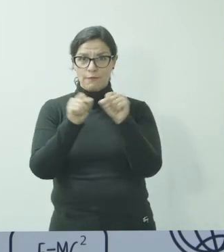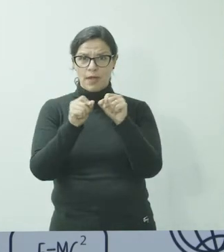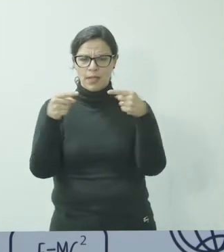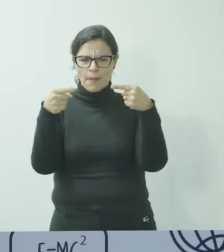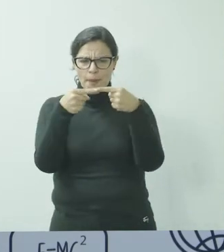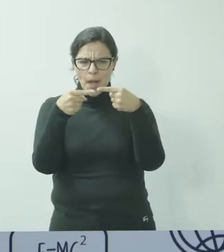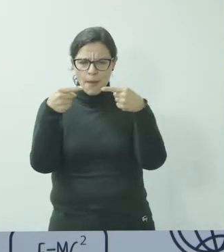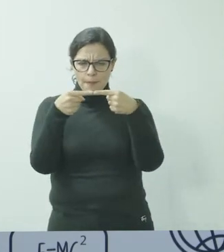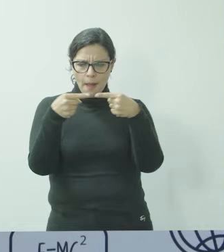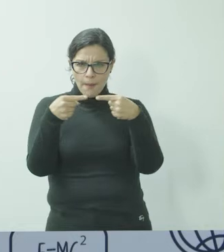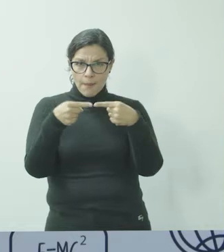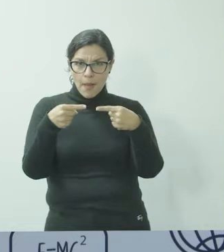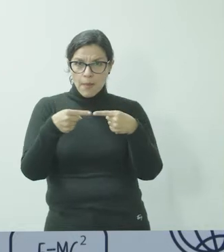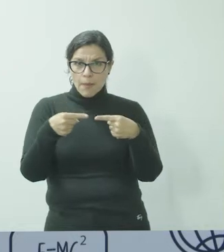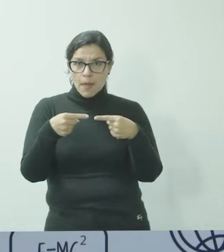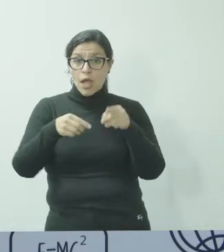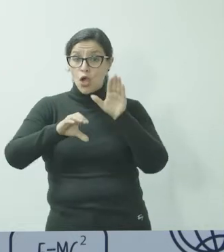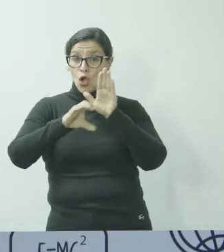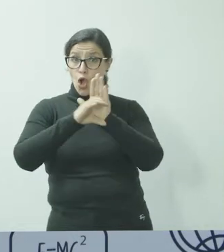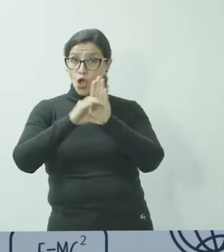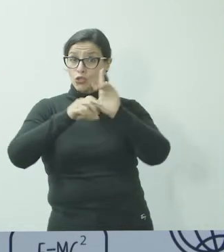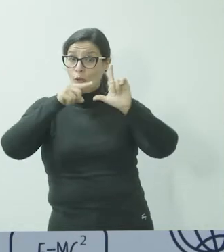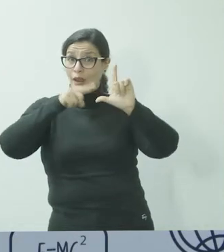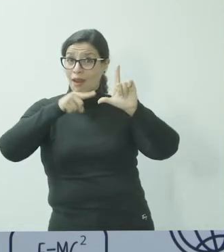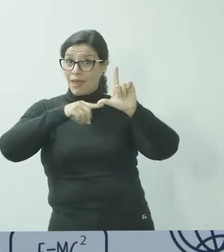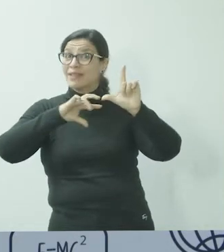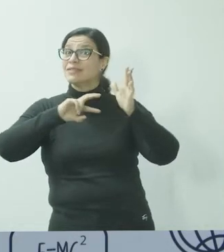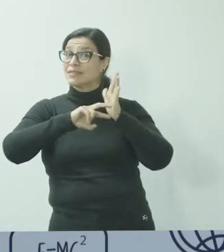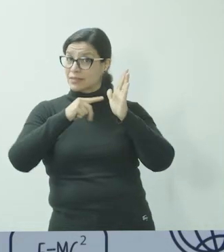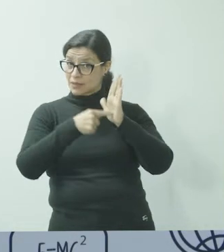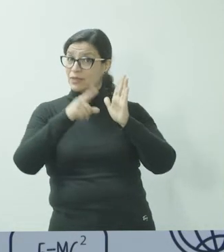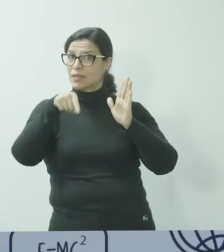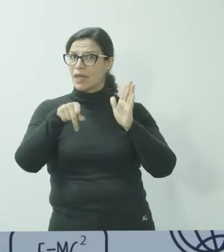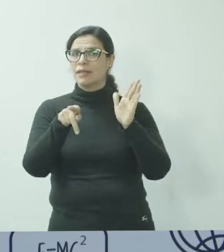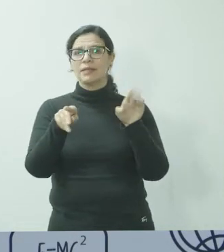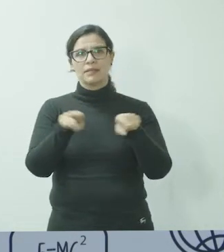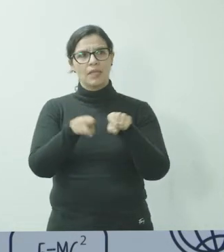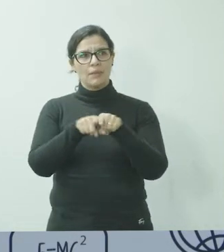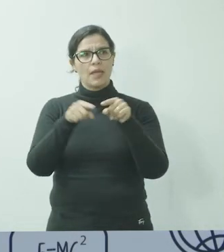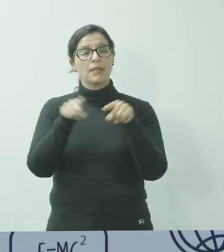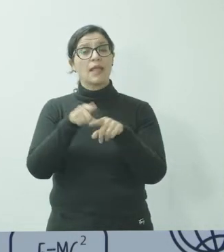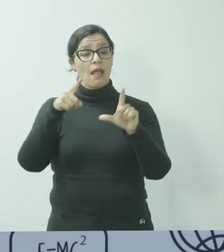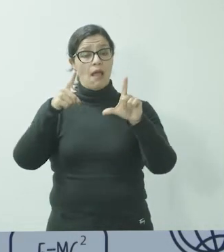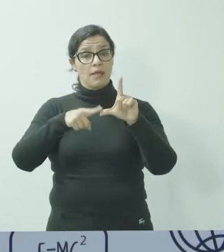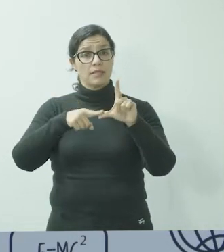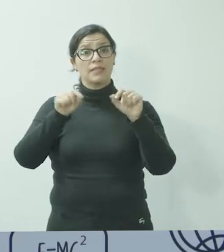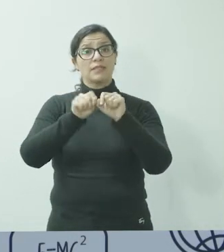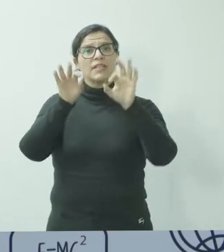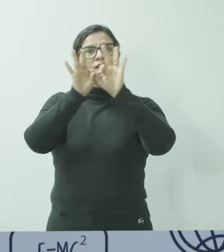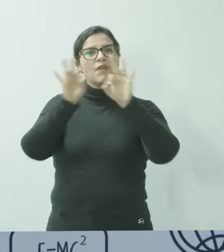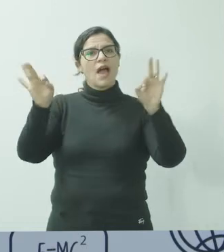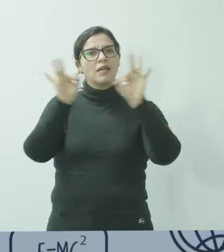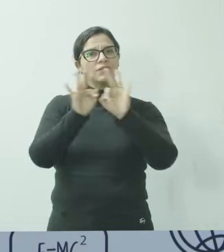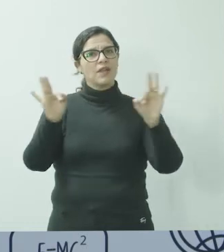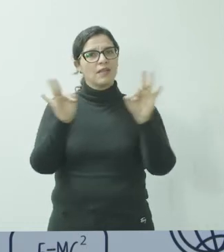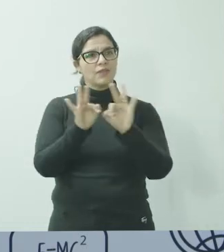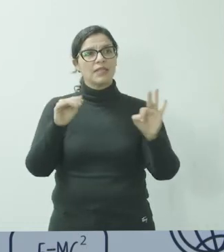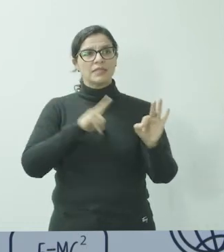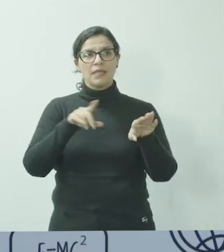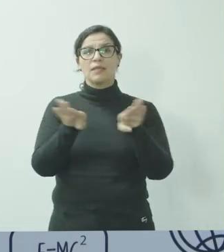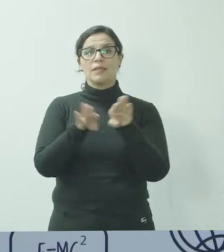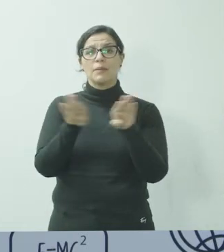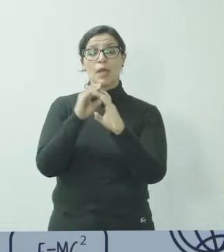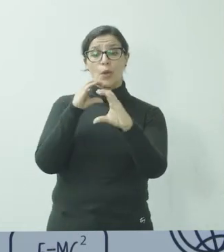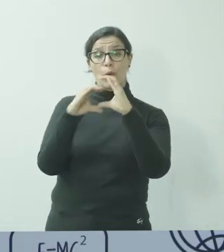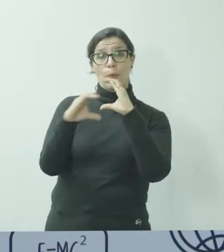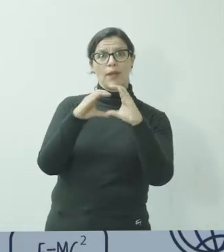desses sons poderiam formar letras ou a a combinação dessas letras frases então gerava também uma